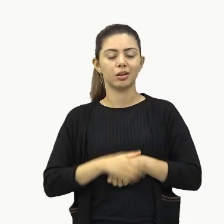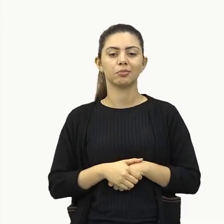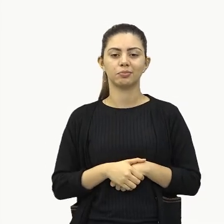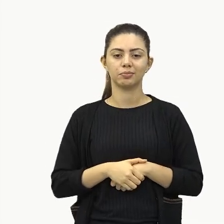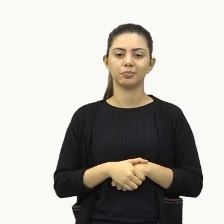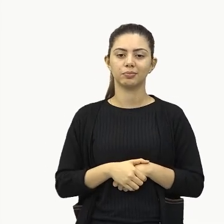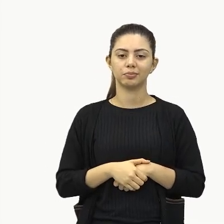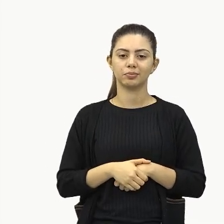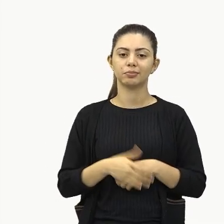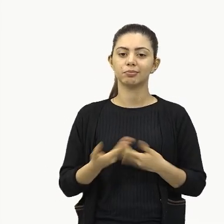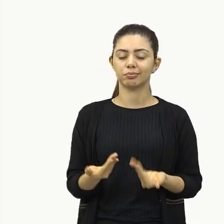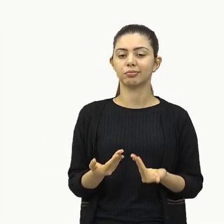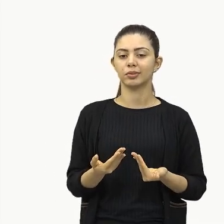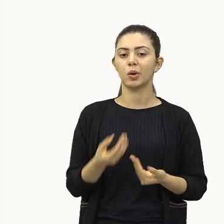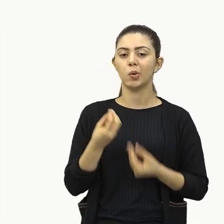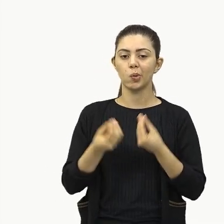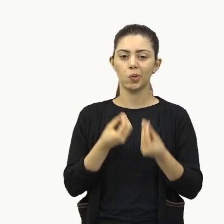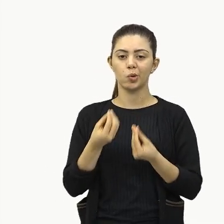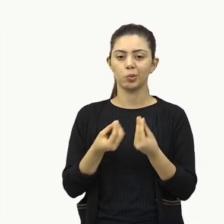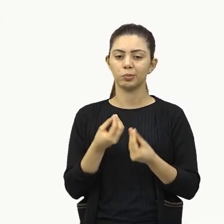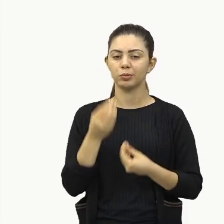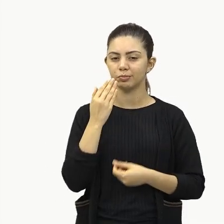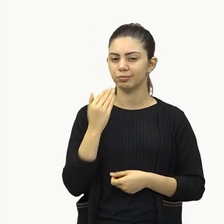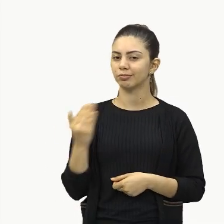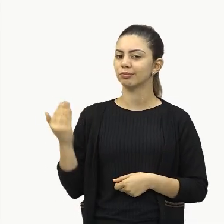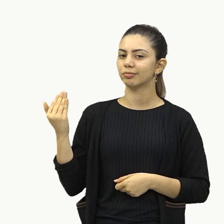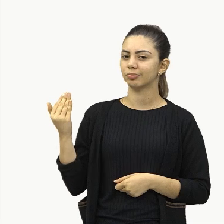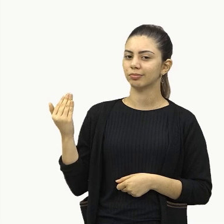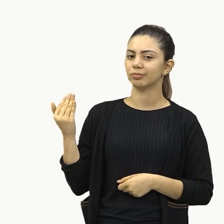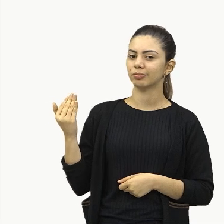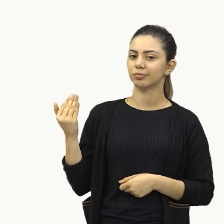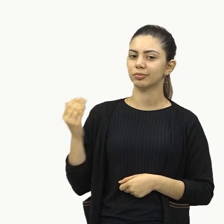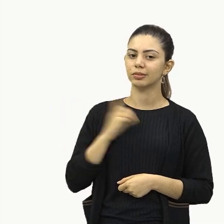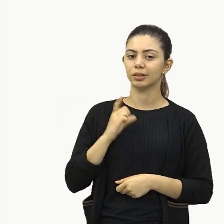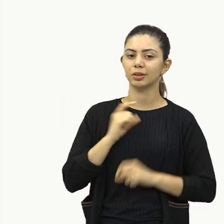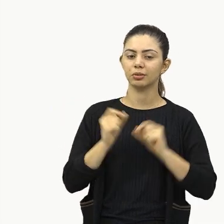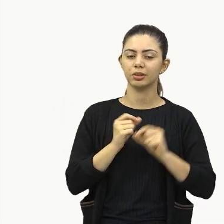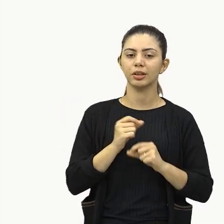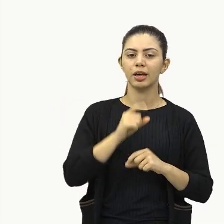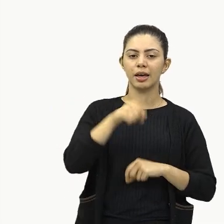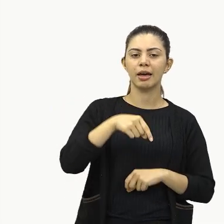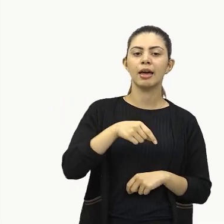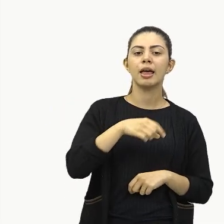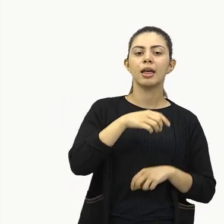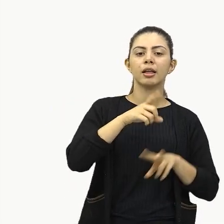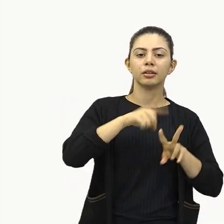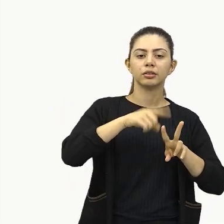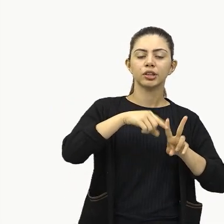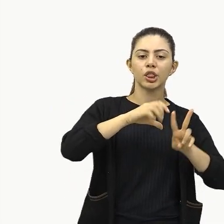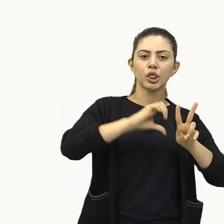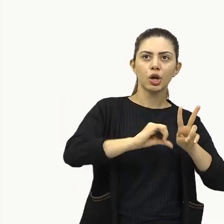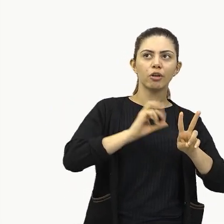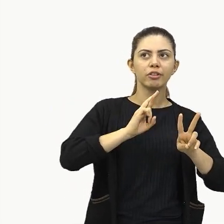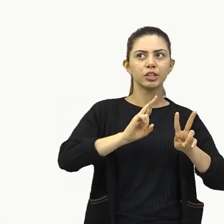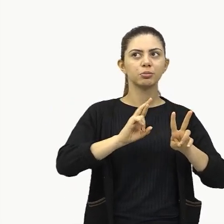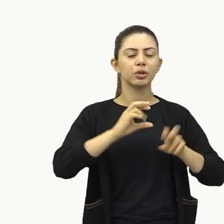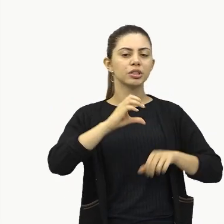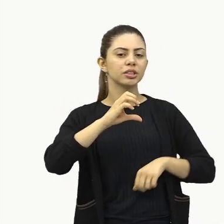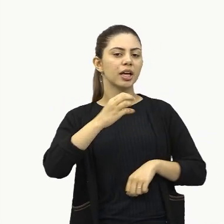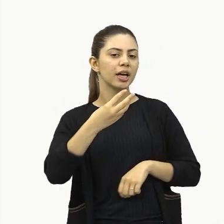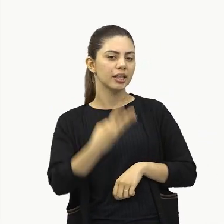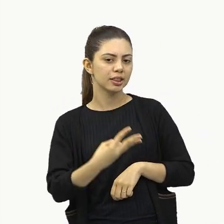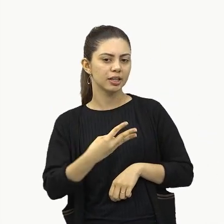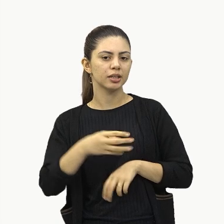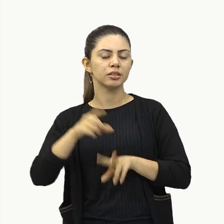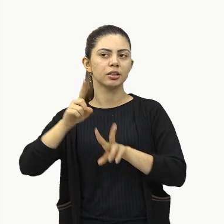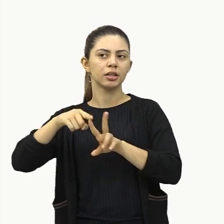e multiplicar. Ó, calcular cada raiz, raiz quadrada de 9 é 3 e raiz quadrada